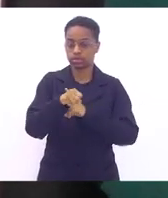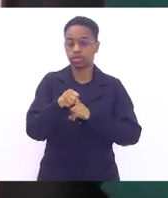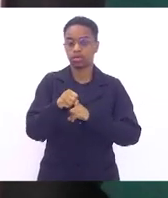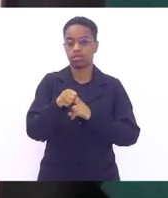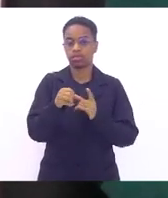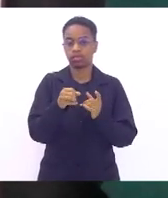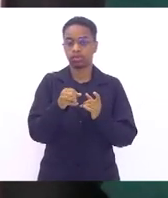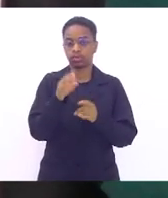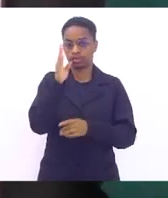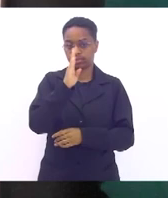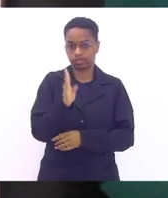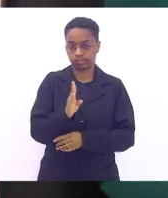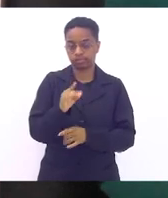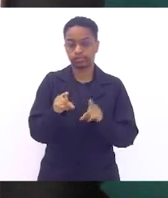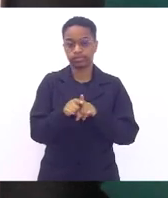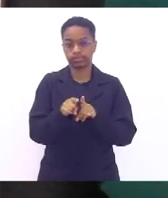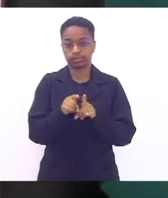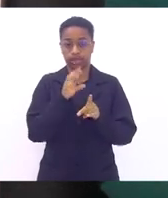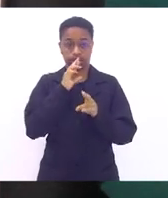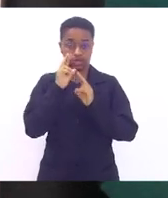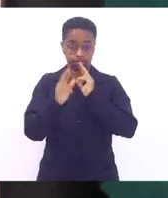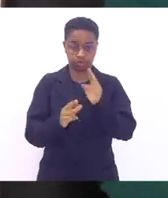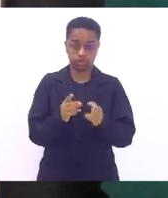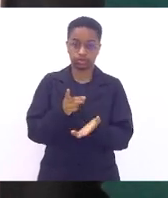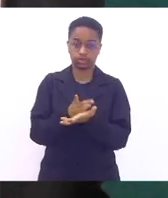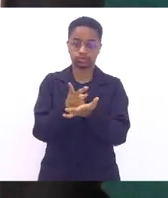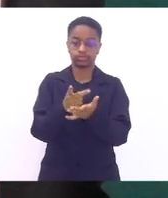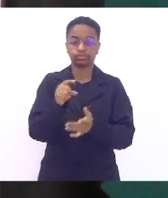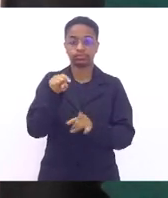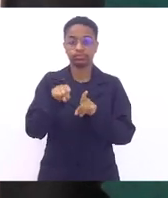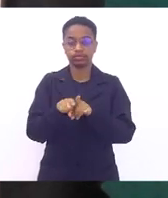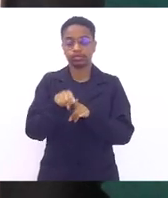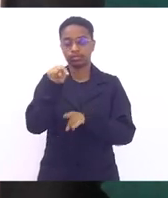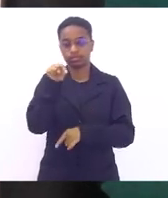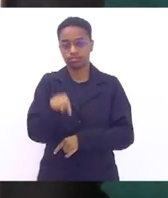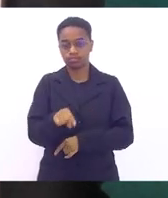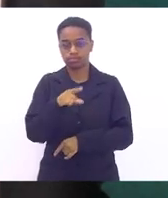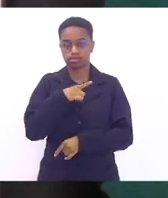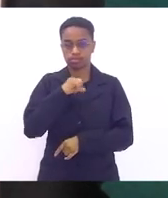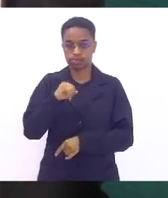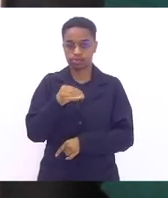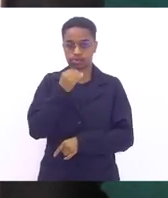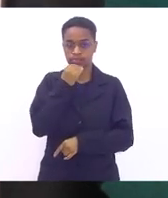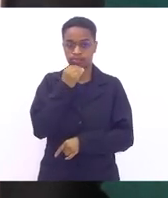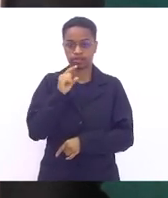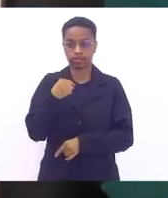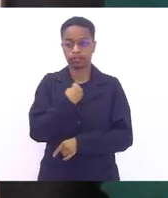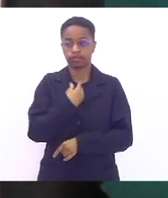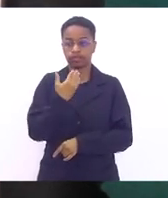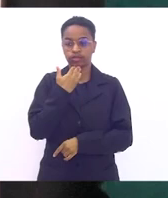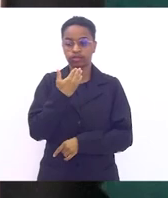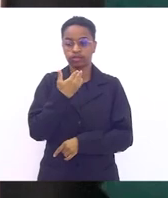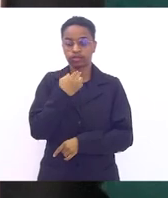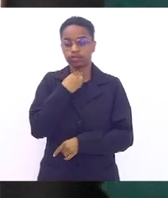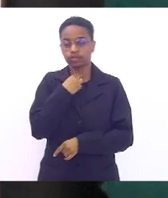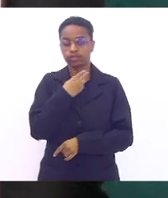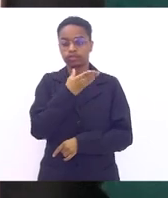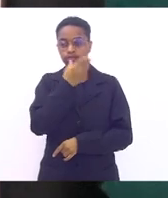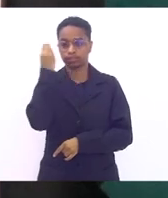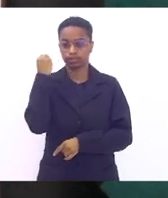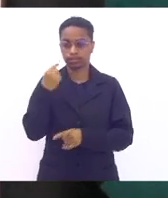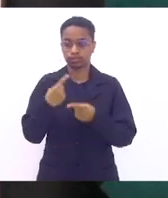Brasil, e foi aqui que essas respostas são dadas. E aqui a gente tem uma oportunidade que não pode se perder.